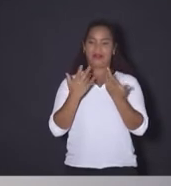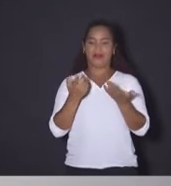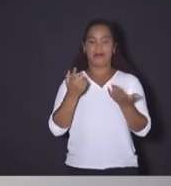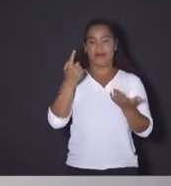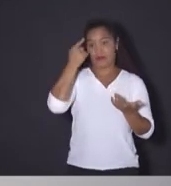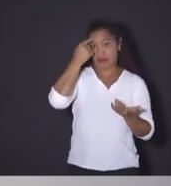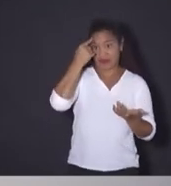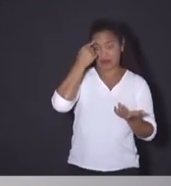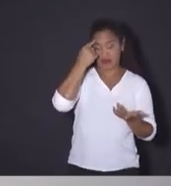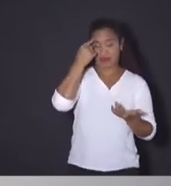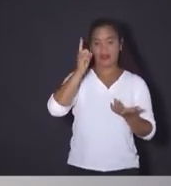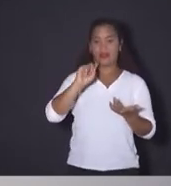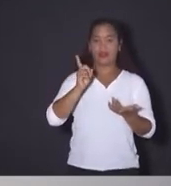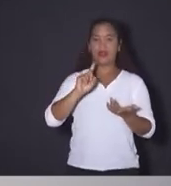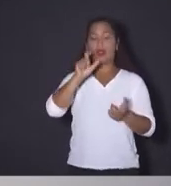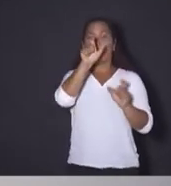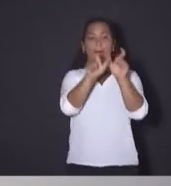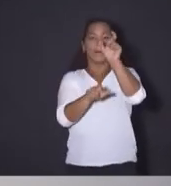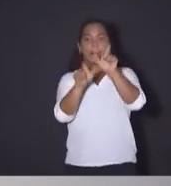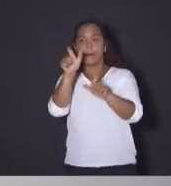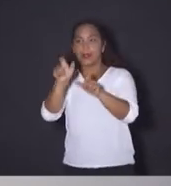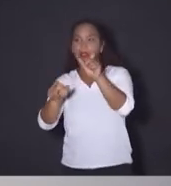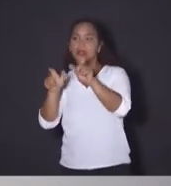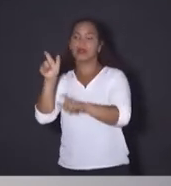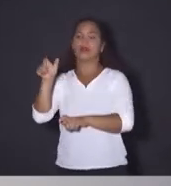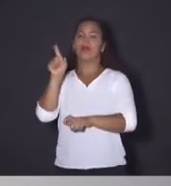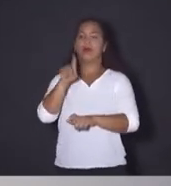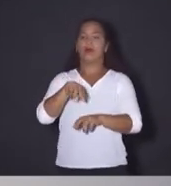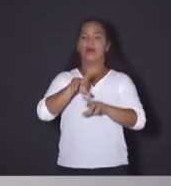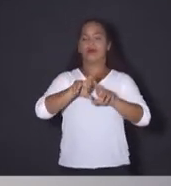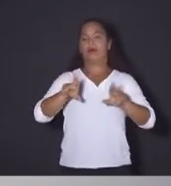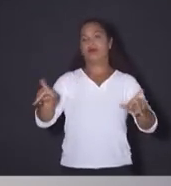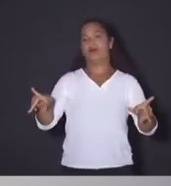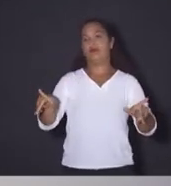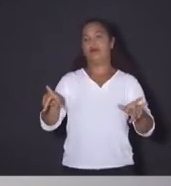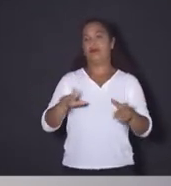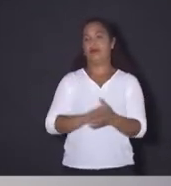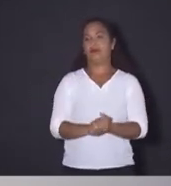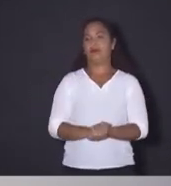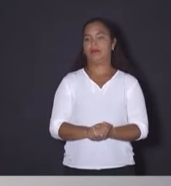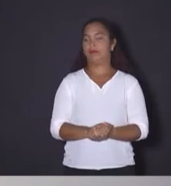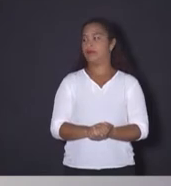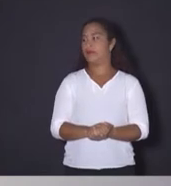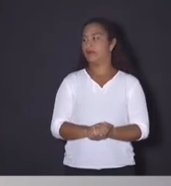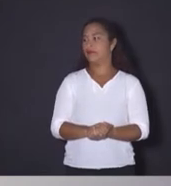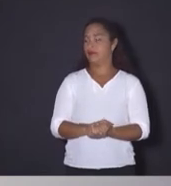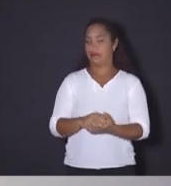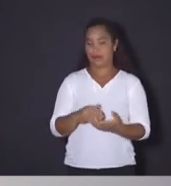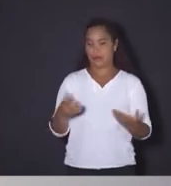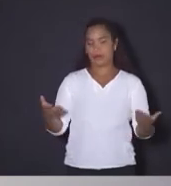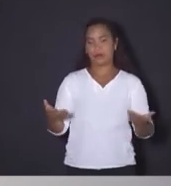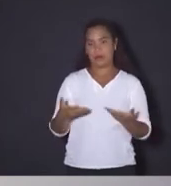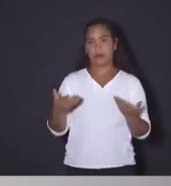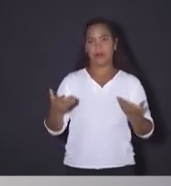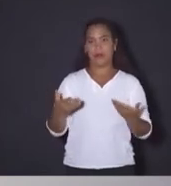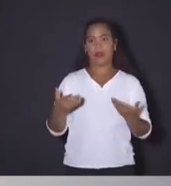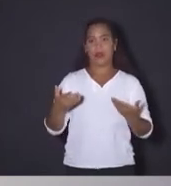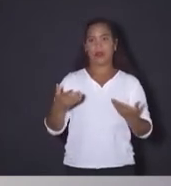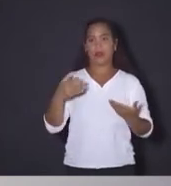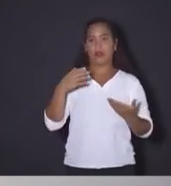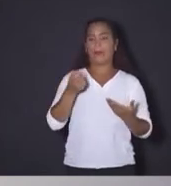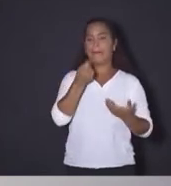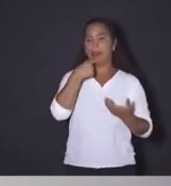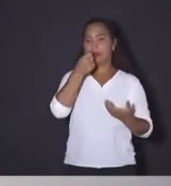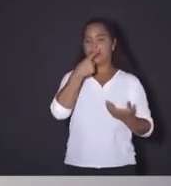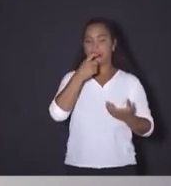as pessoas são os diagnósticos não então é o fórum sobre a medicalização do